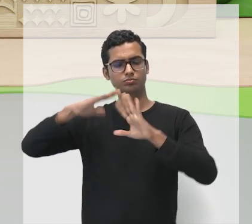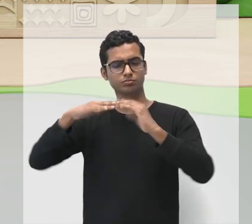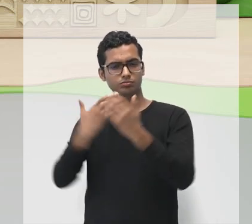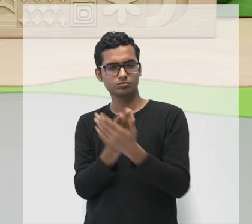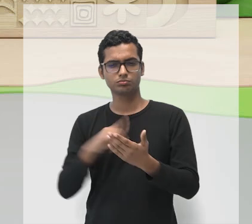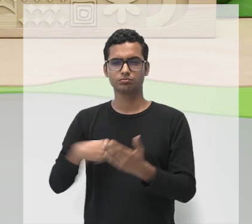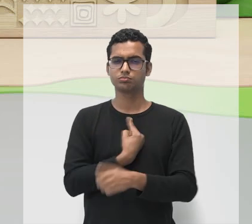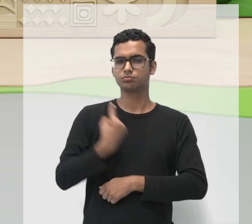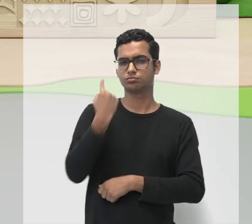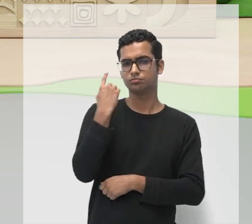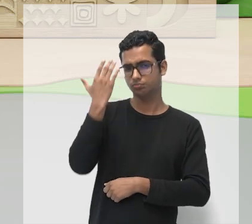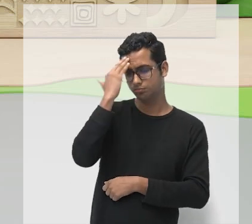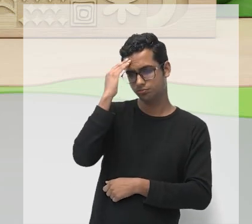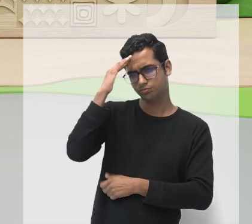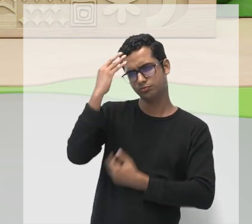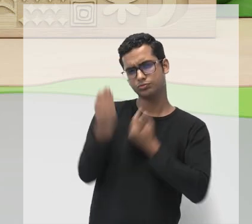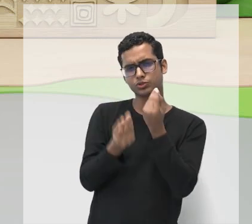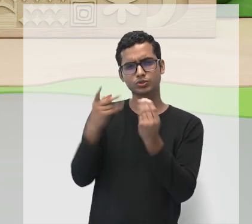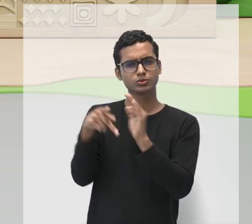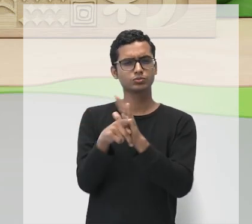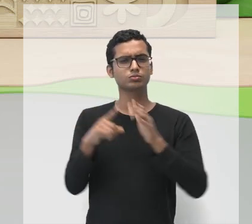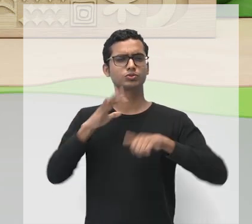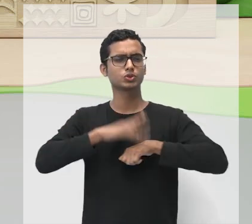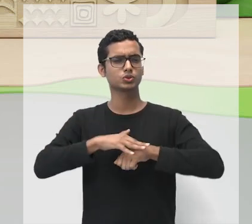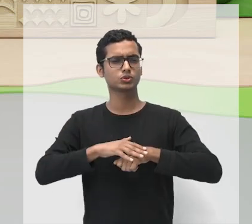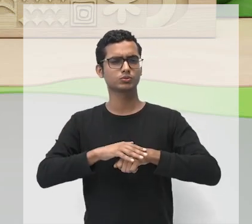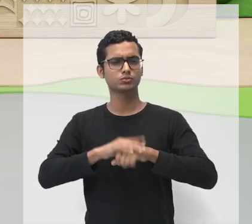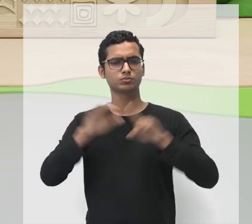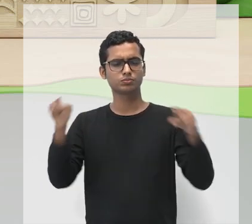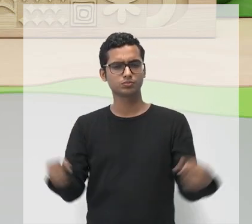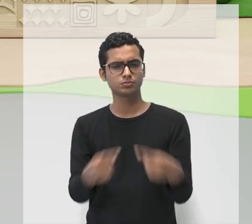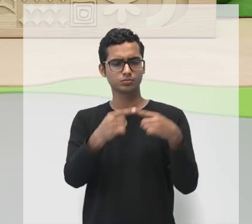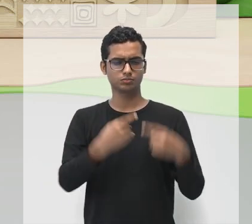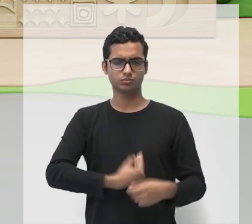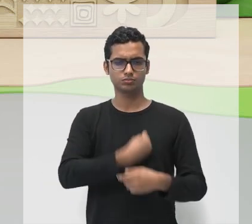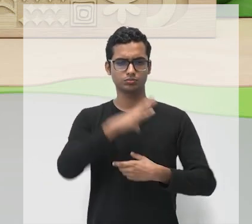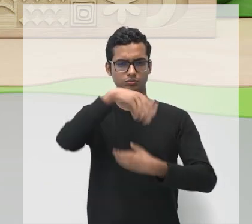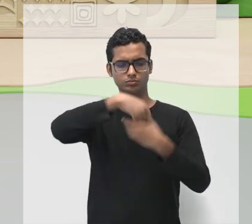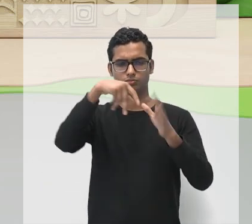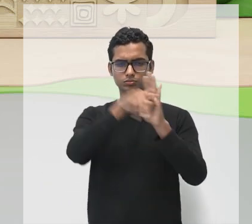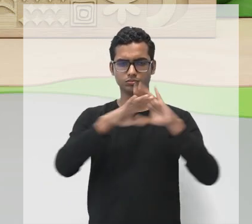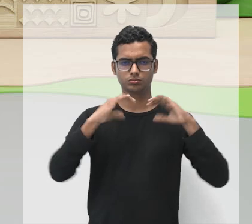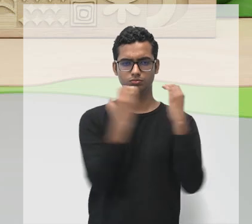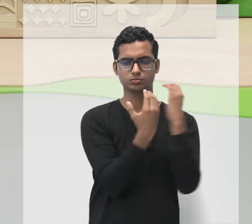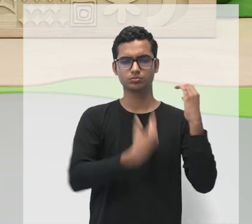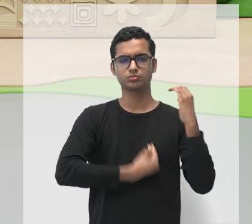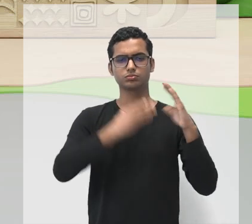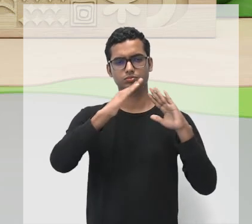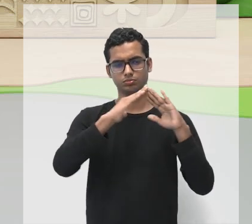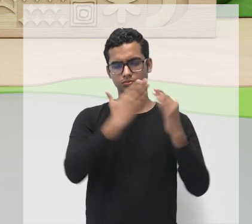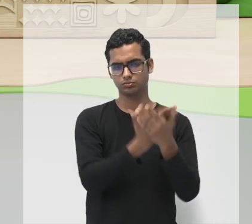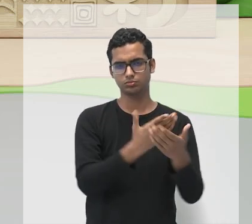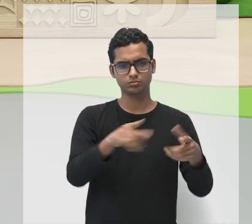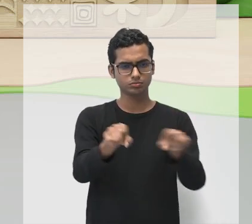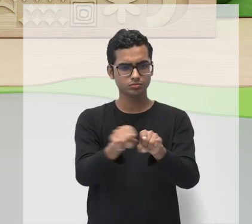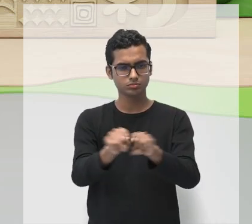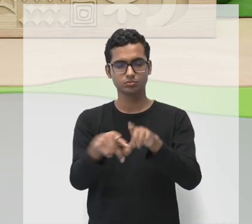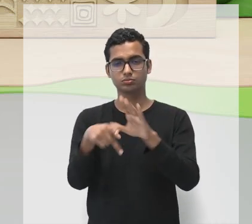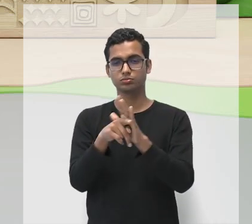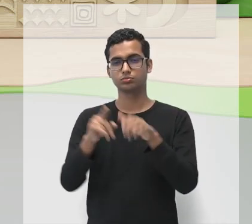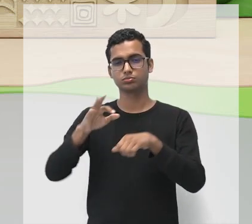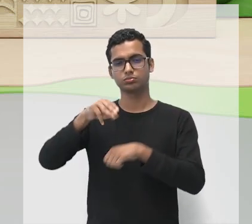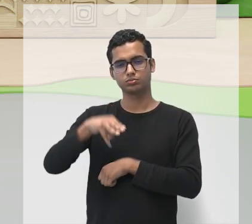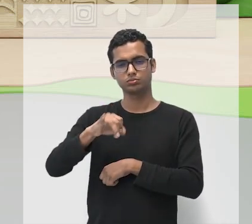vocês entendam a relação dessa doença com a convivência na comunidade escolar. São essas doenças aí, a